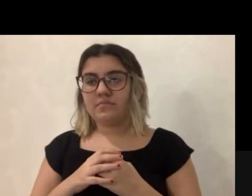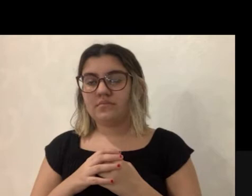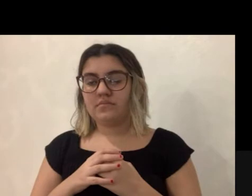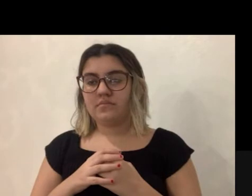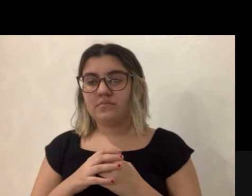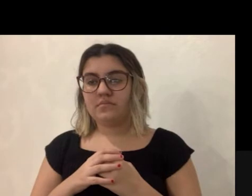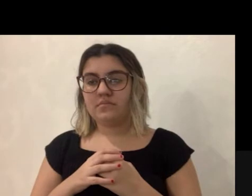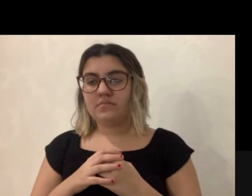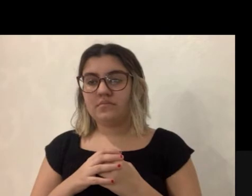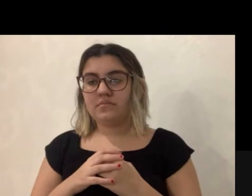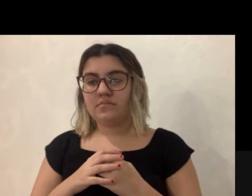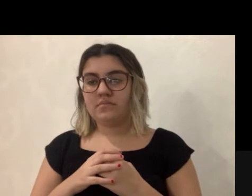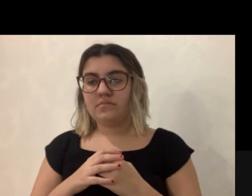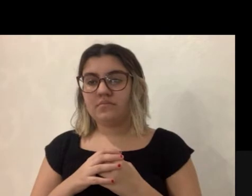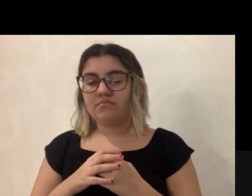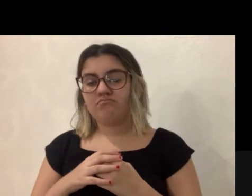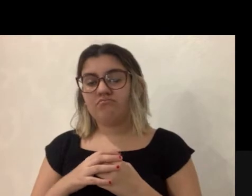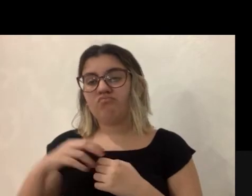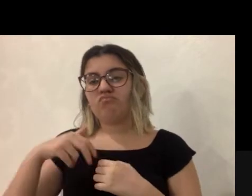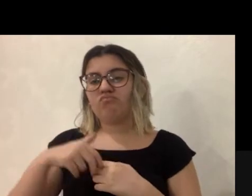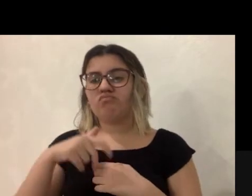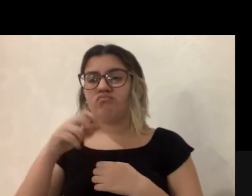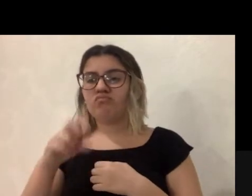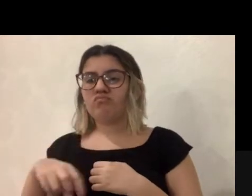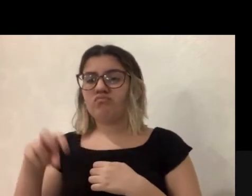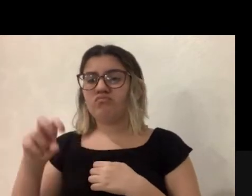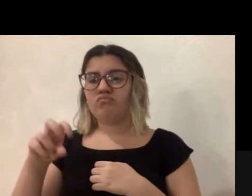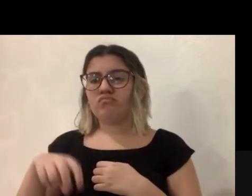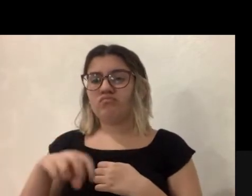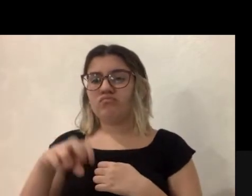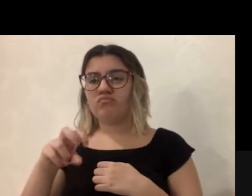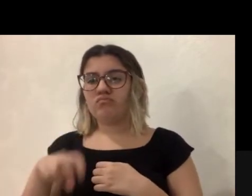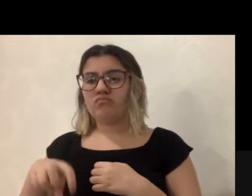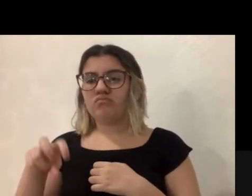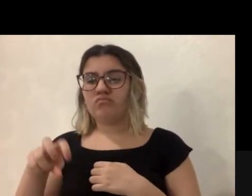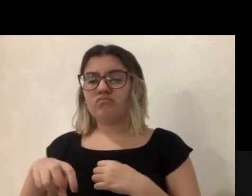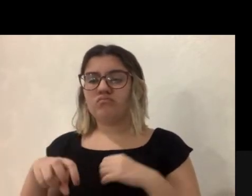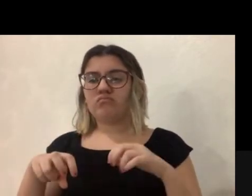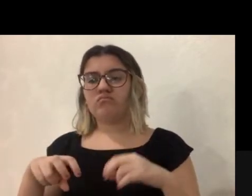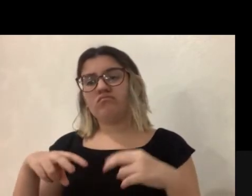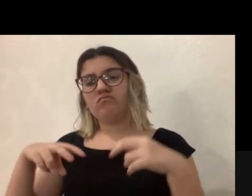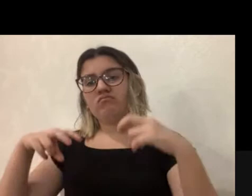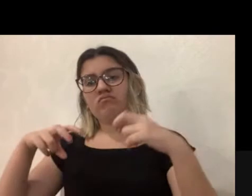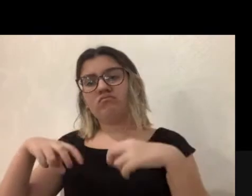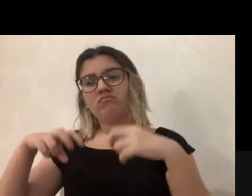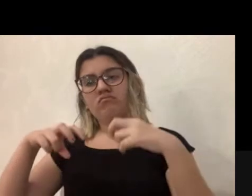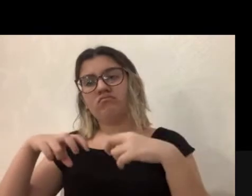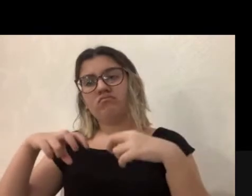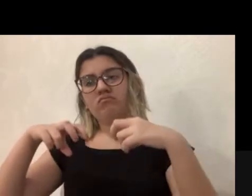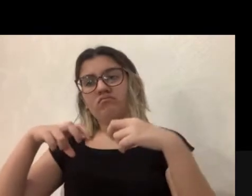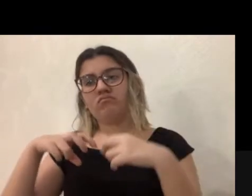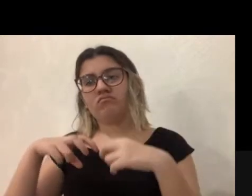Caminham, cruzando uma diante da outra, em X.